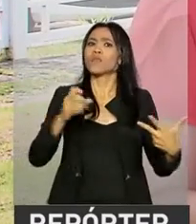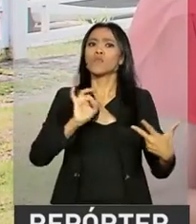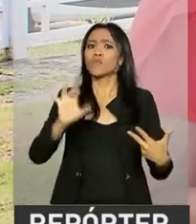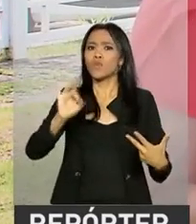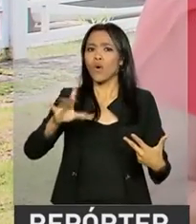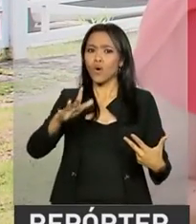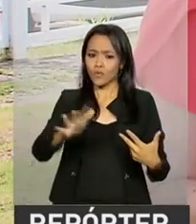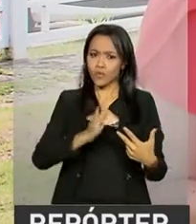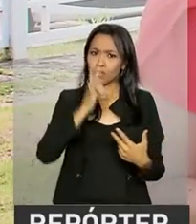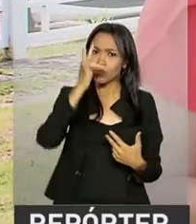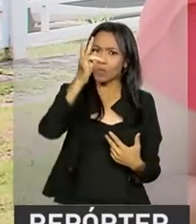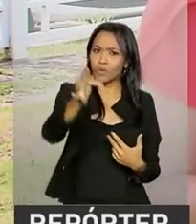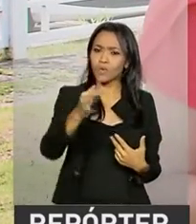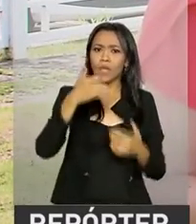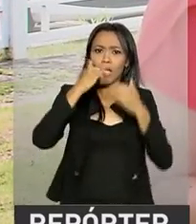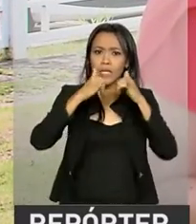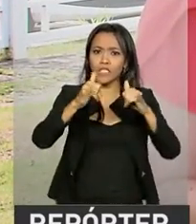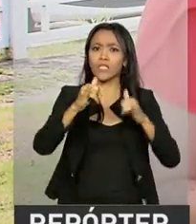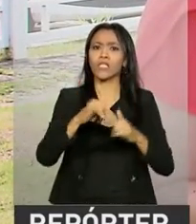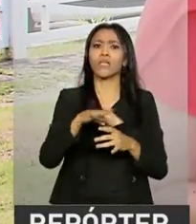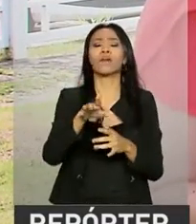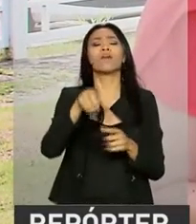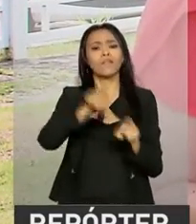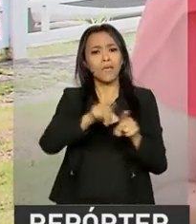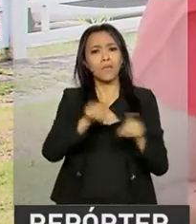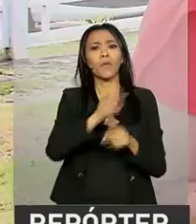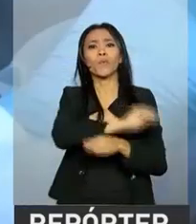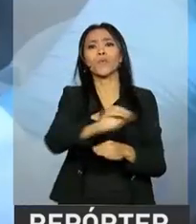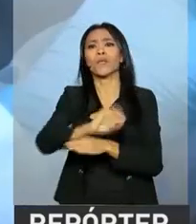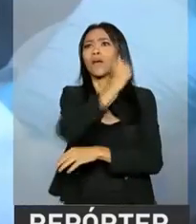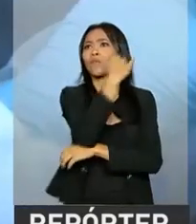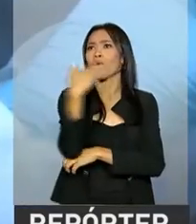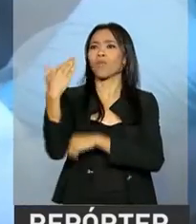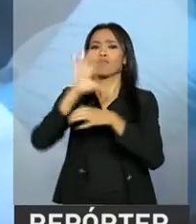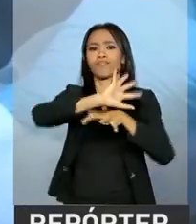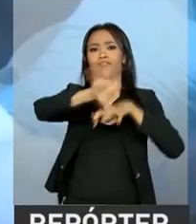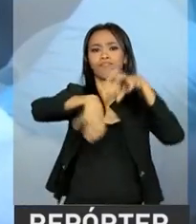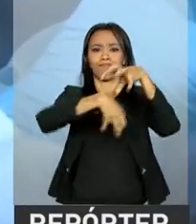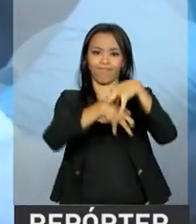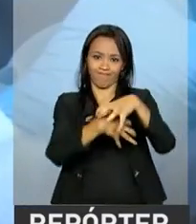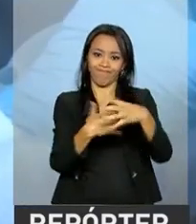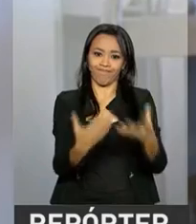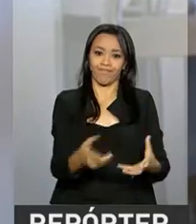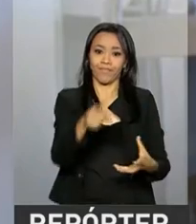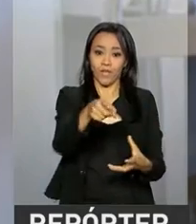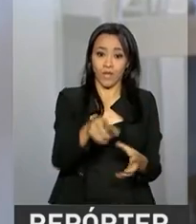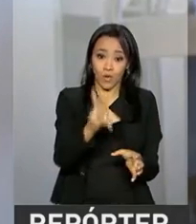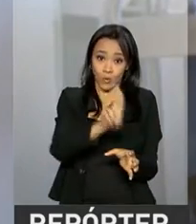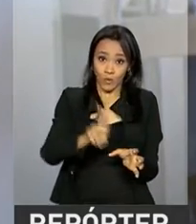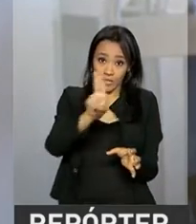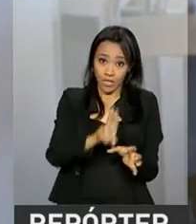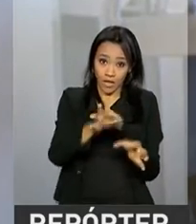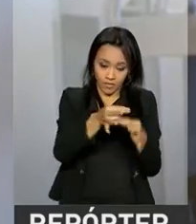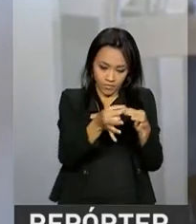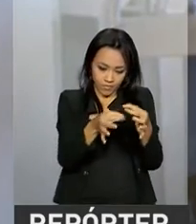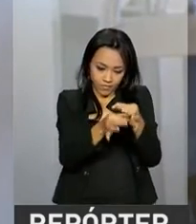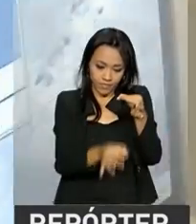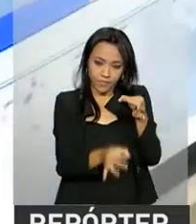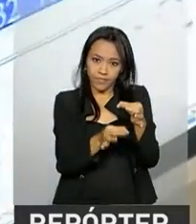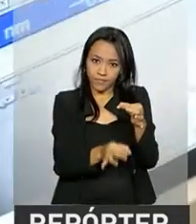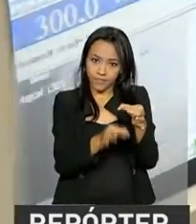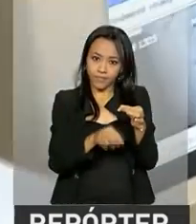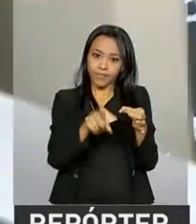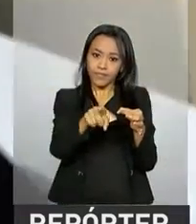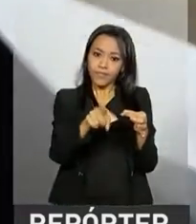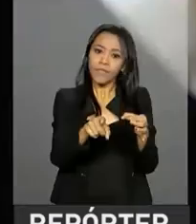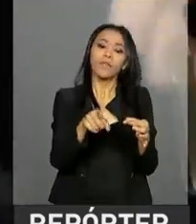da energia renovável, mas também para o meio ambiente. Cultivadas em resíduos de cana-de-açúcar e do processamento